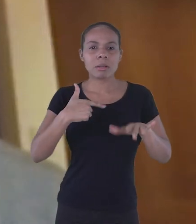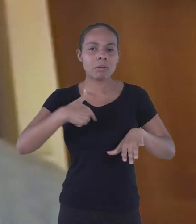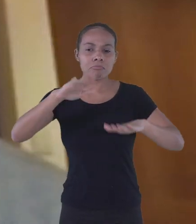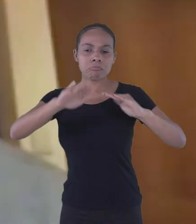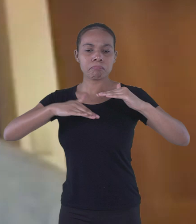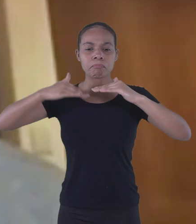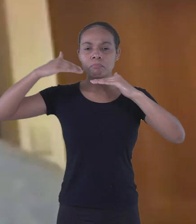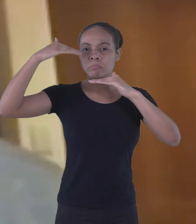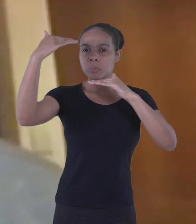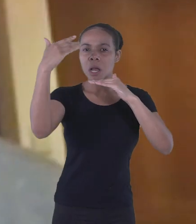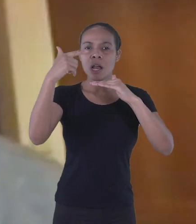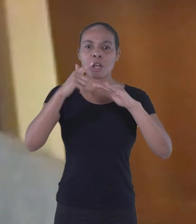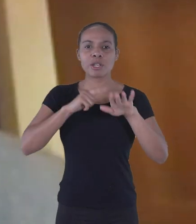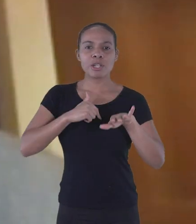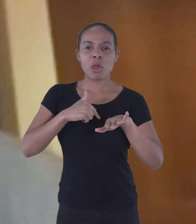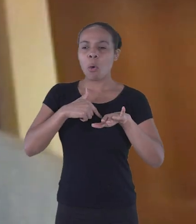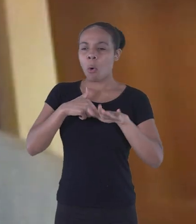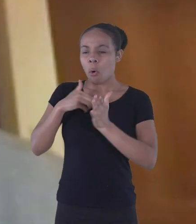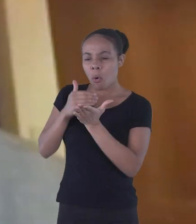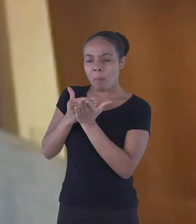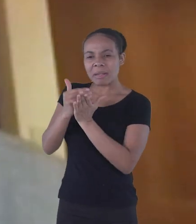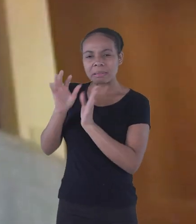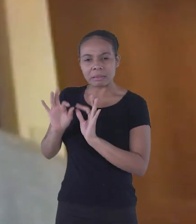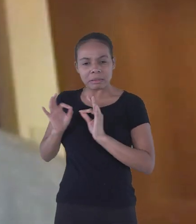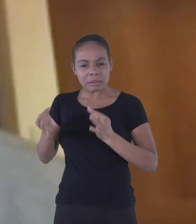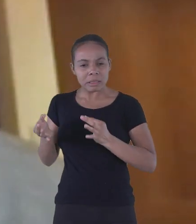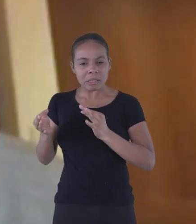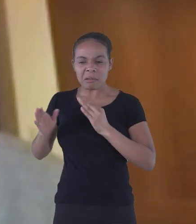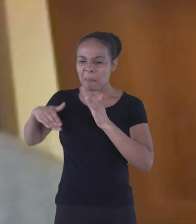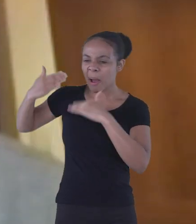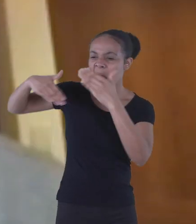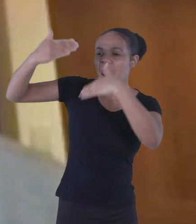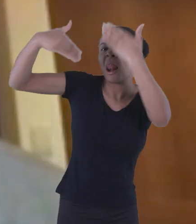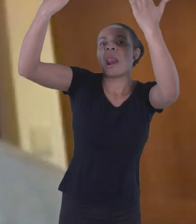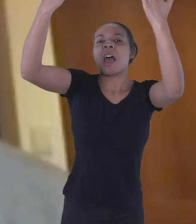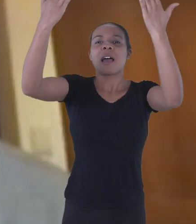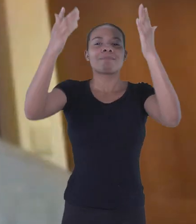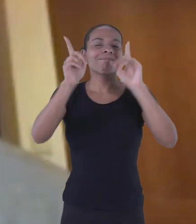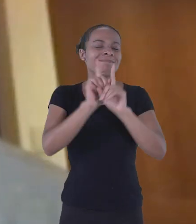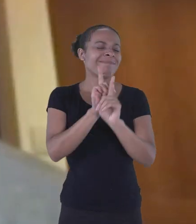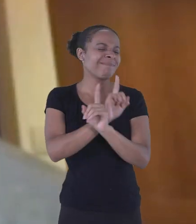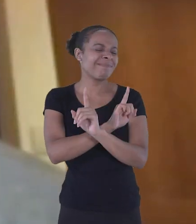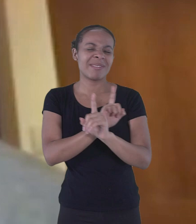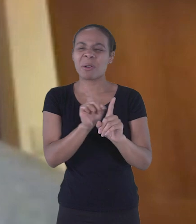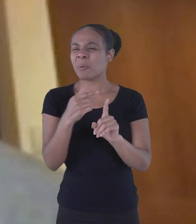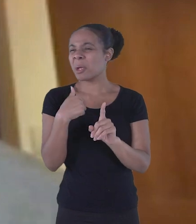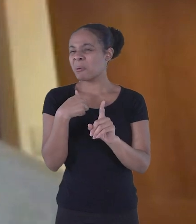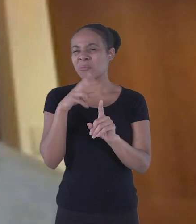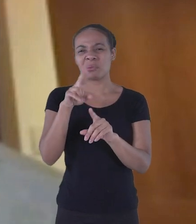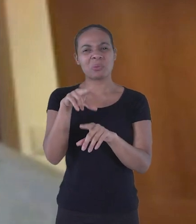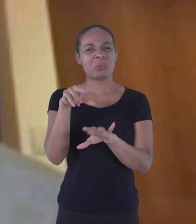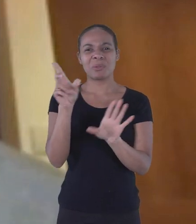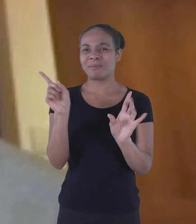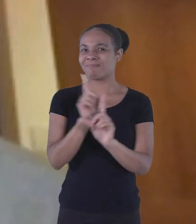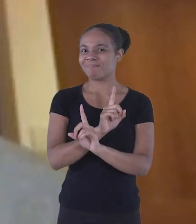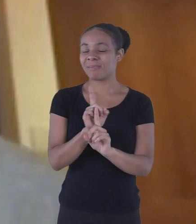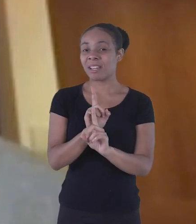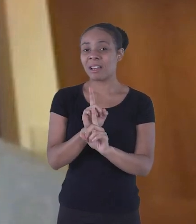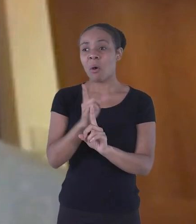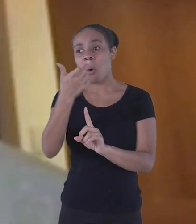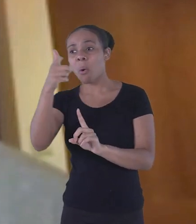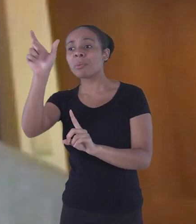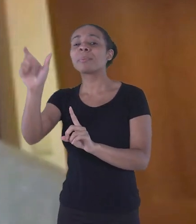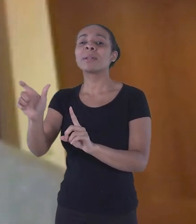editora hoje tem o tamanho X. Isso é um negócio que eu nunca serei capaz de fazer. Uma outra pessoa pode fazer por mim.